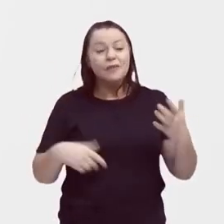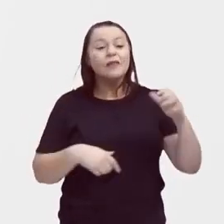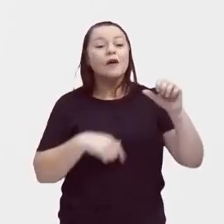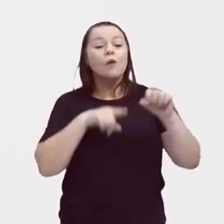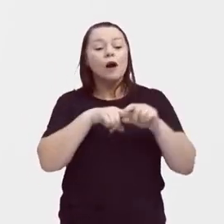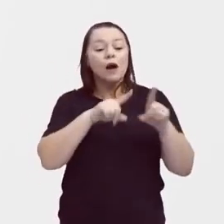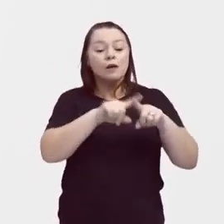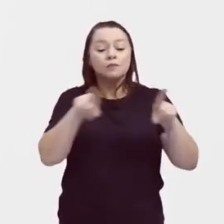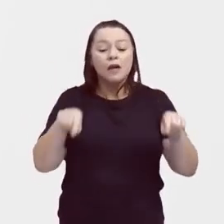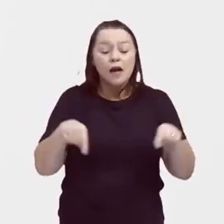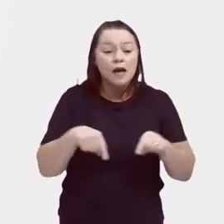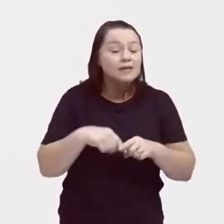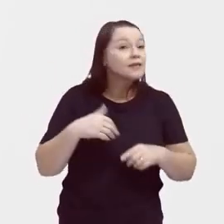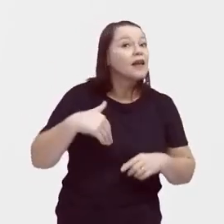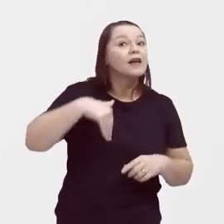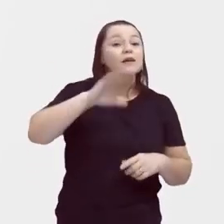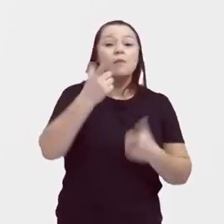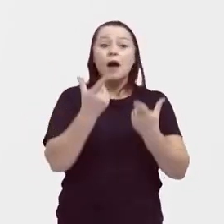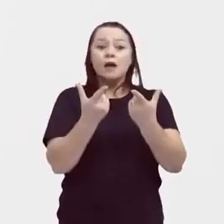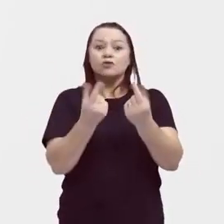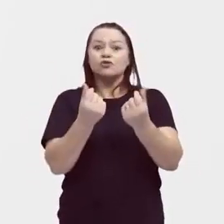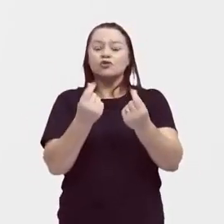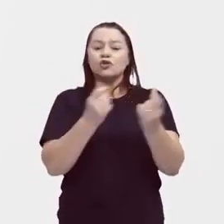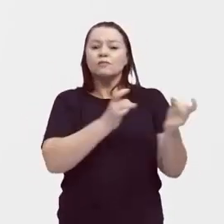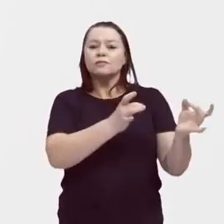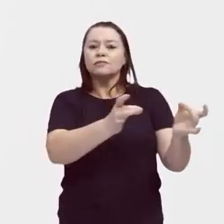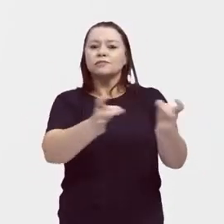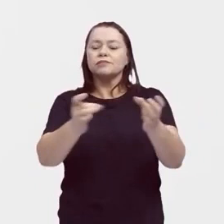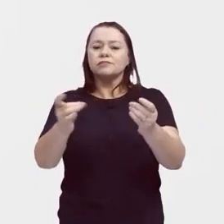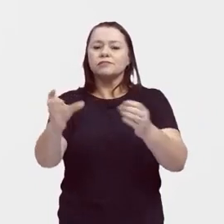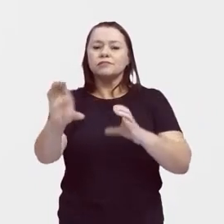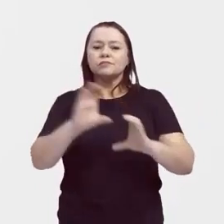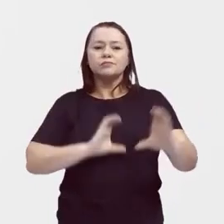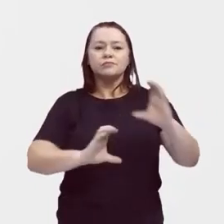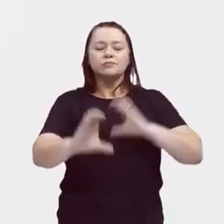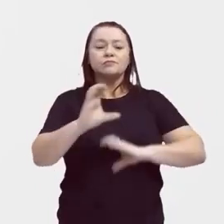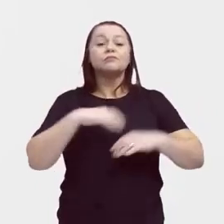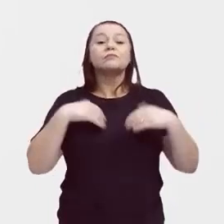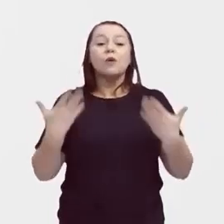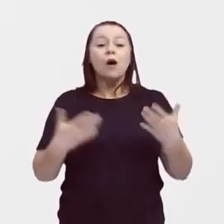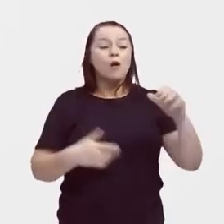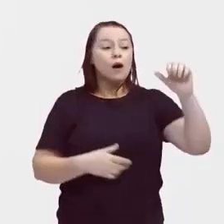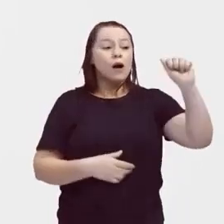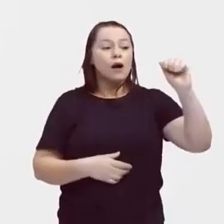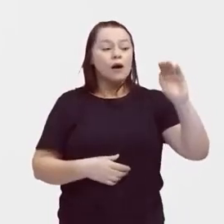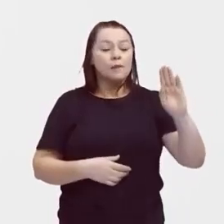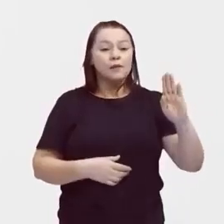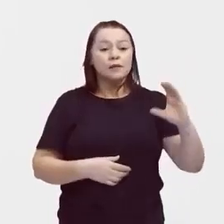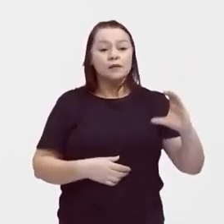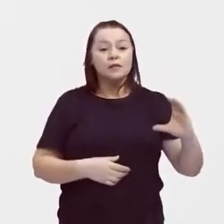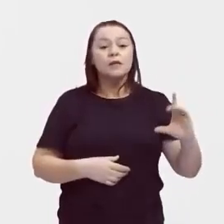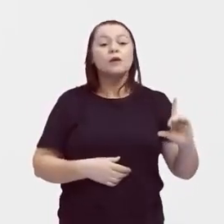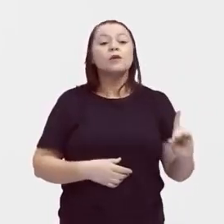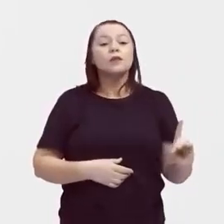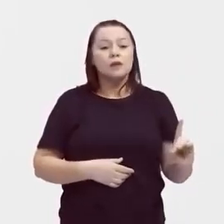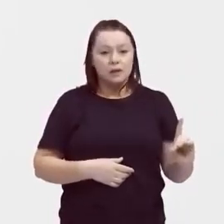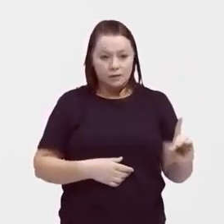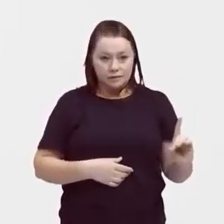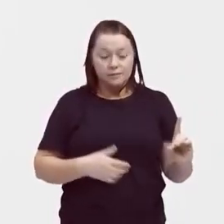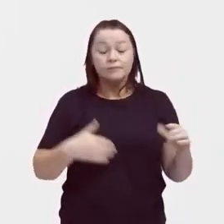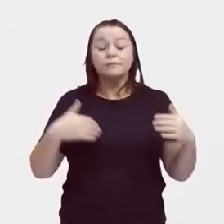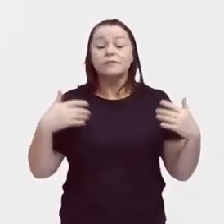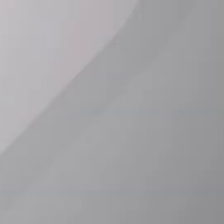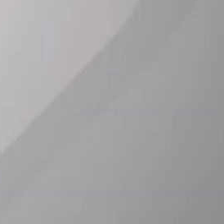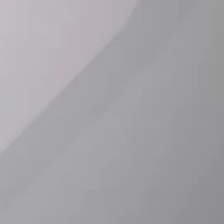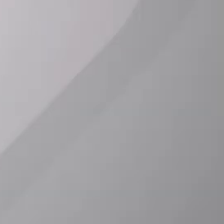mais arrecadou no arraial? Quarto ano A, letra B, quarto ano B, letra C, quarto ano C ou letra D,